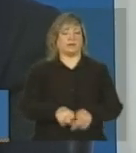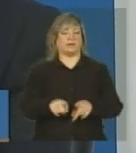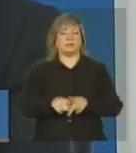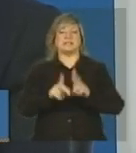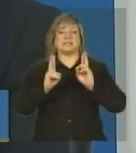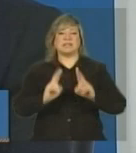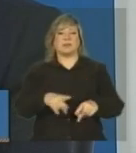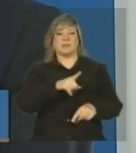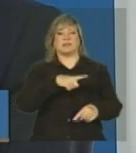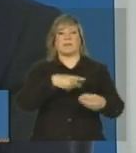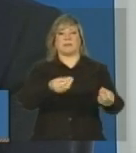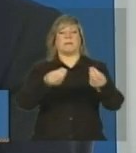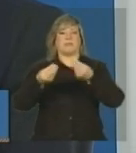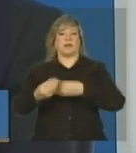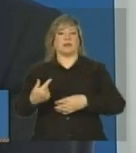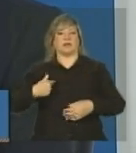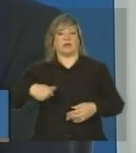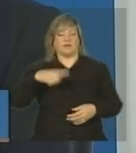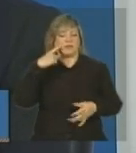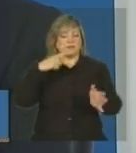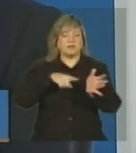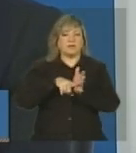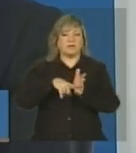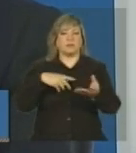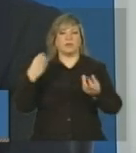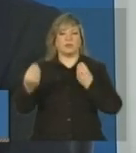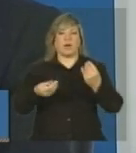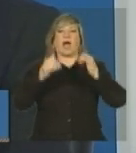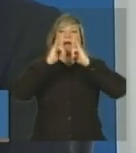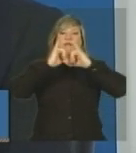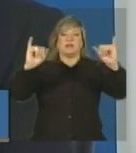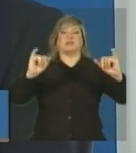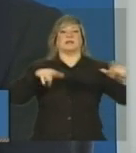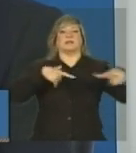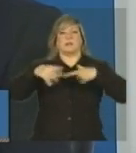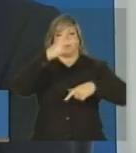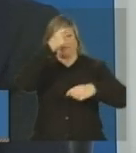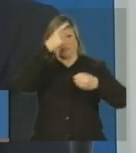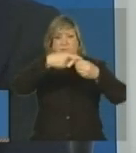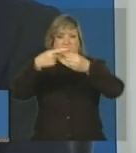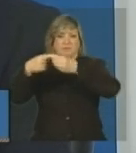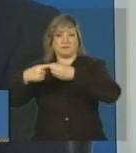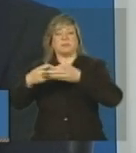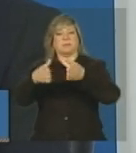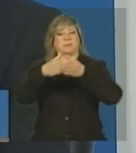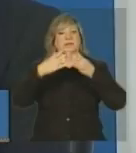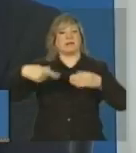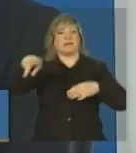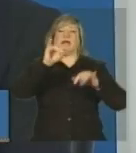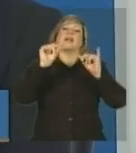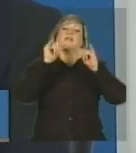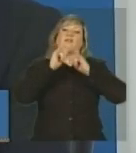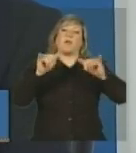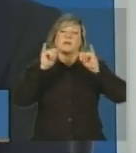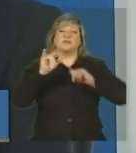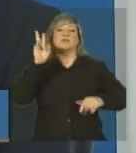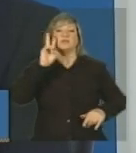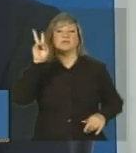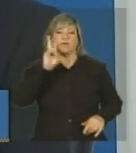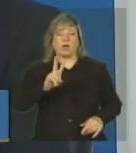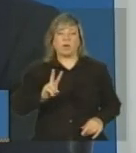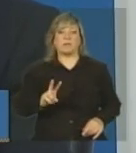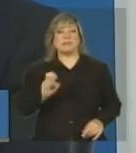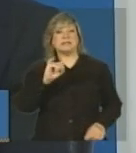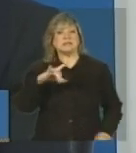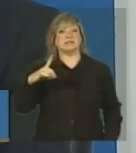nesse caso, a gente também aciona os gestores municipais solicitando informações sobre